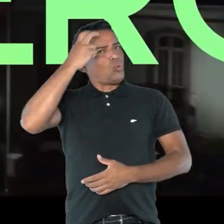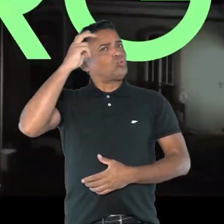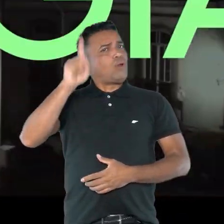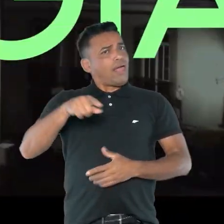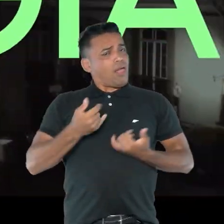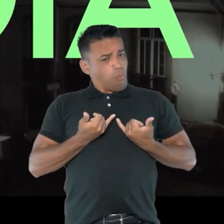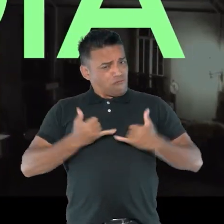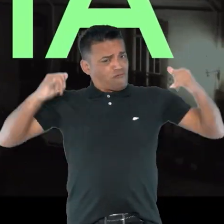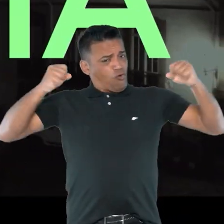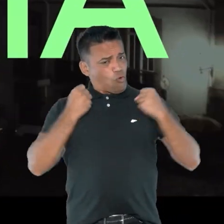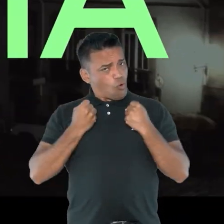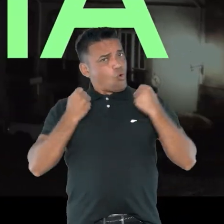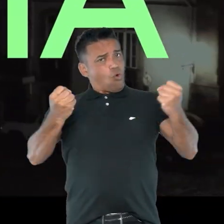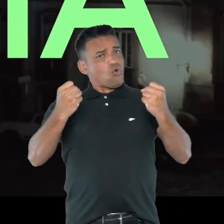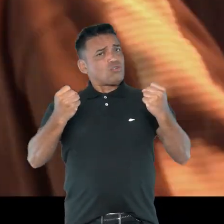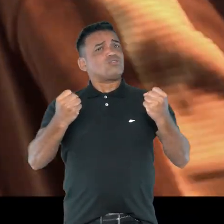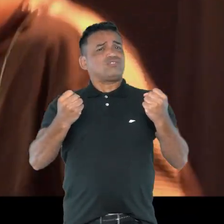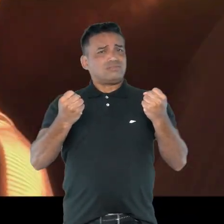uma